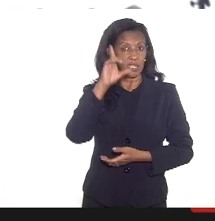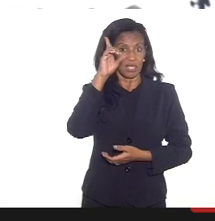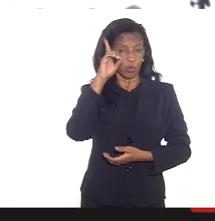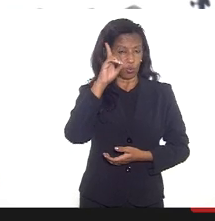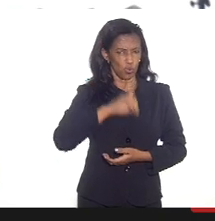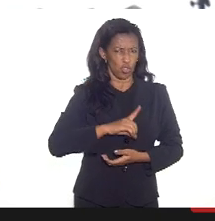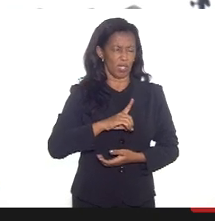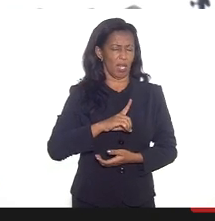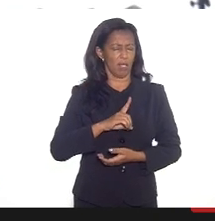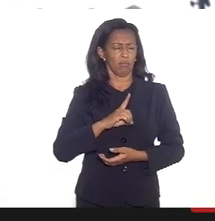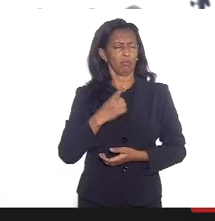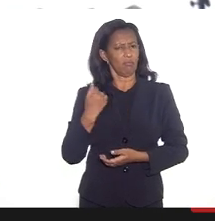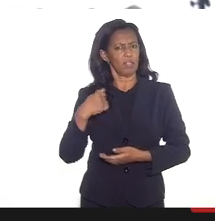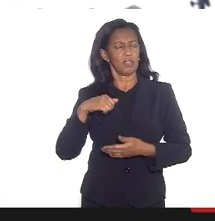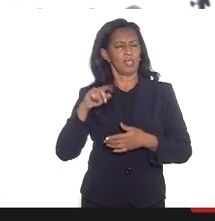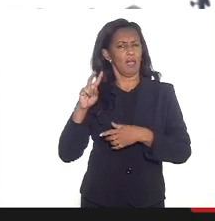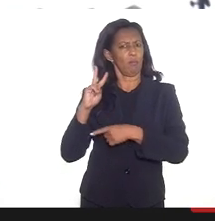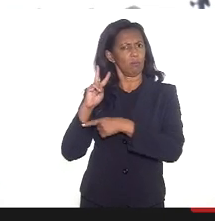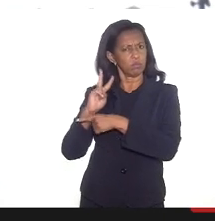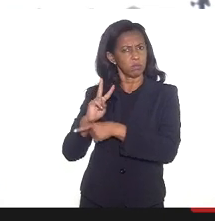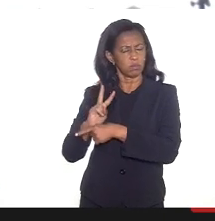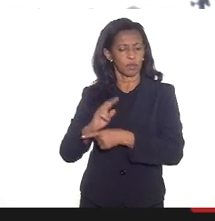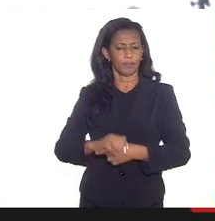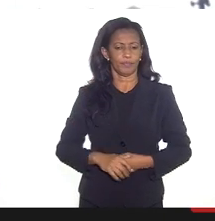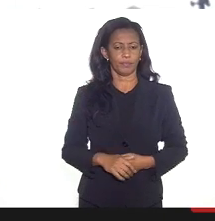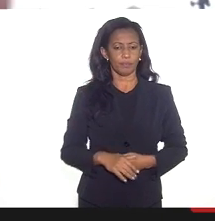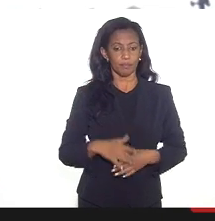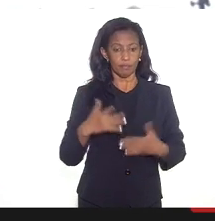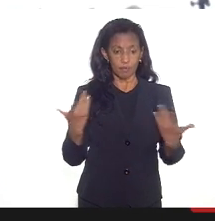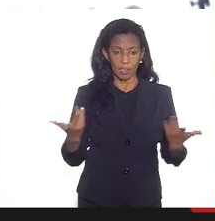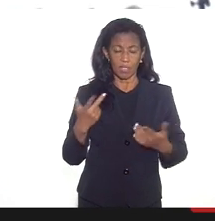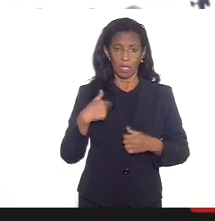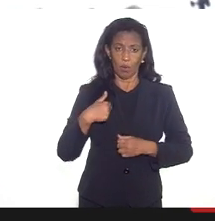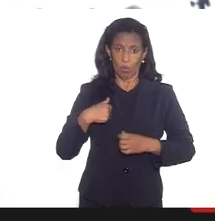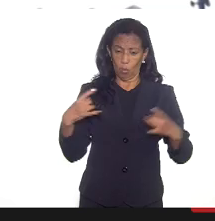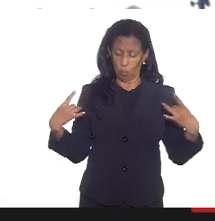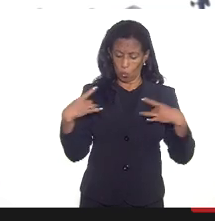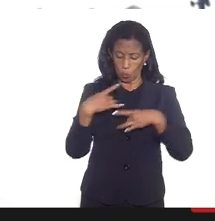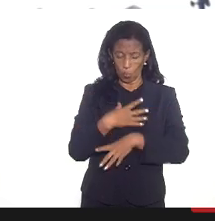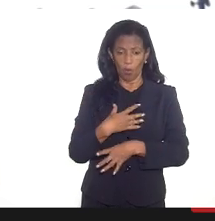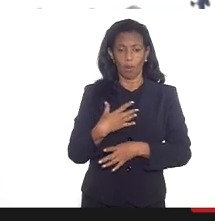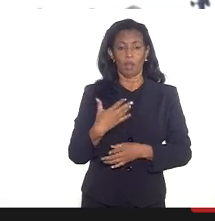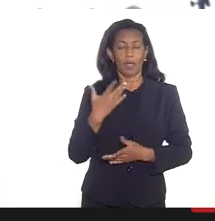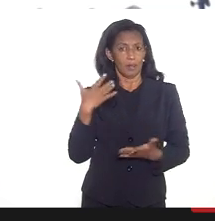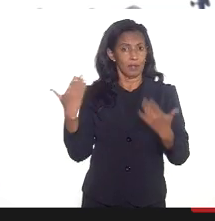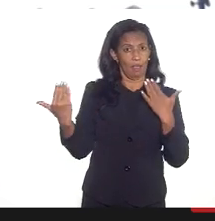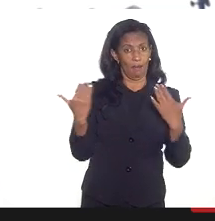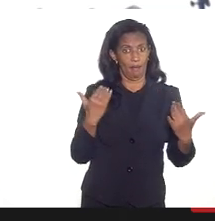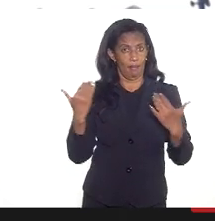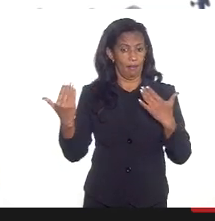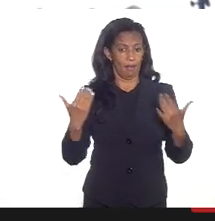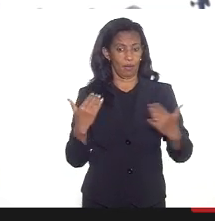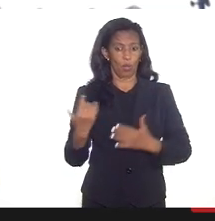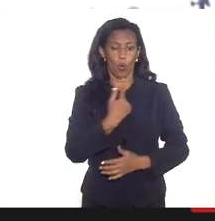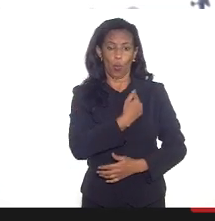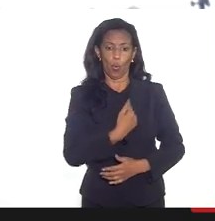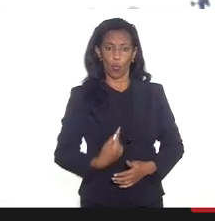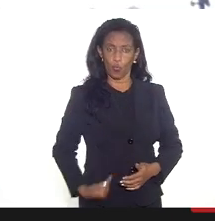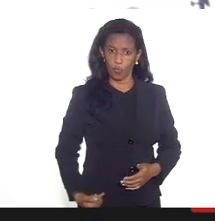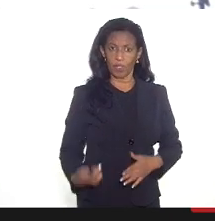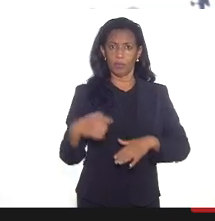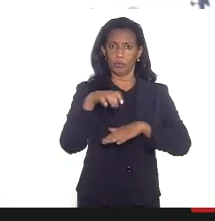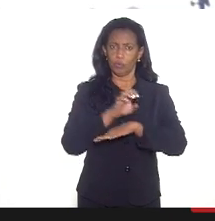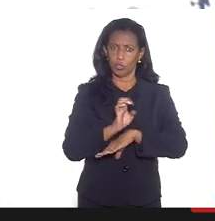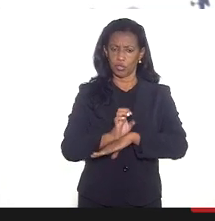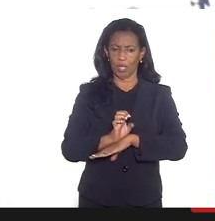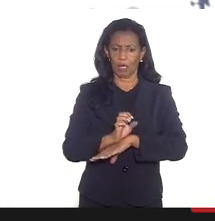será resguardado. Então, eu me coloco à disposição para fazer essa interculação, esse relacionamento com o governador do estado